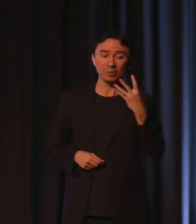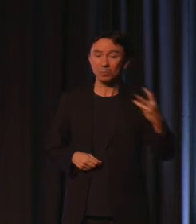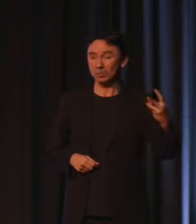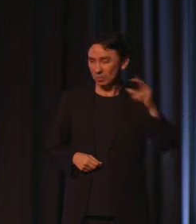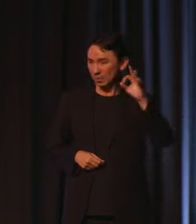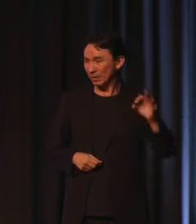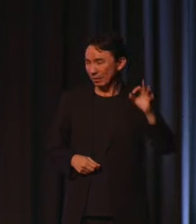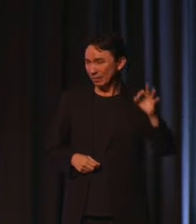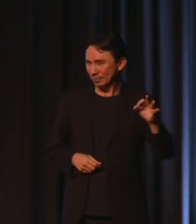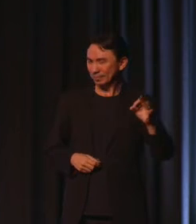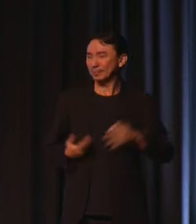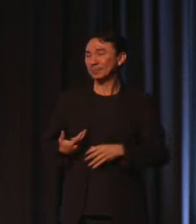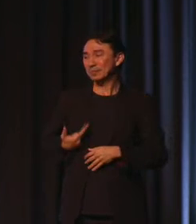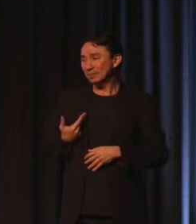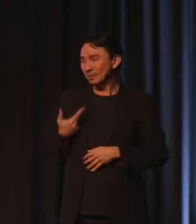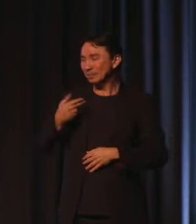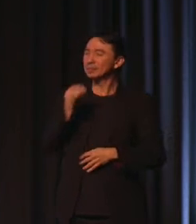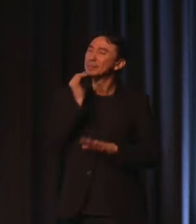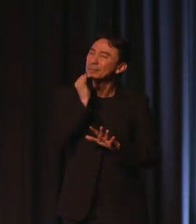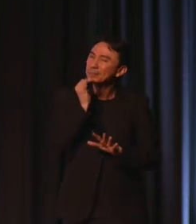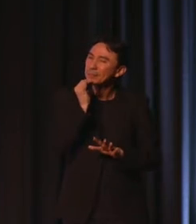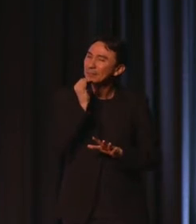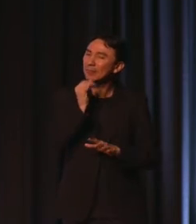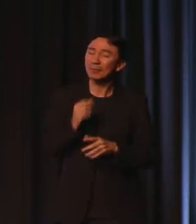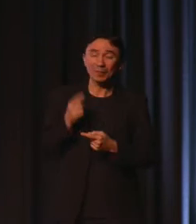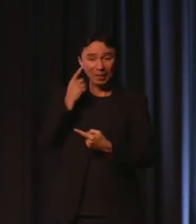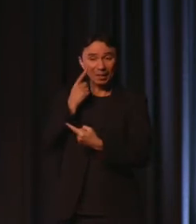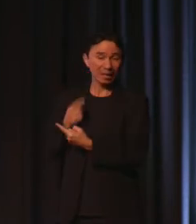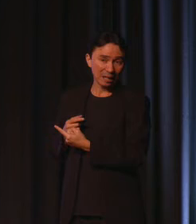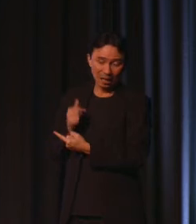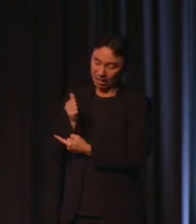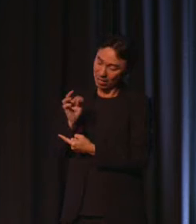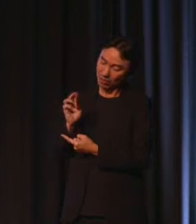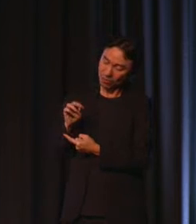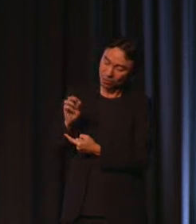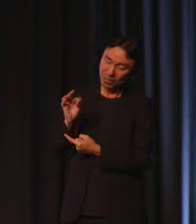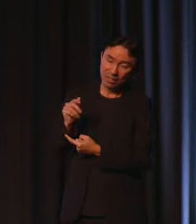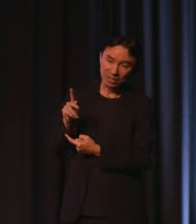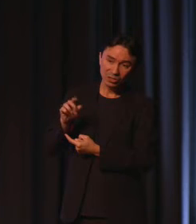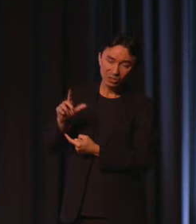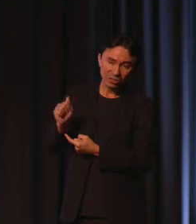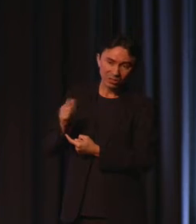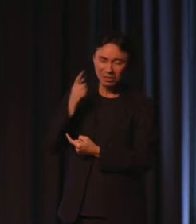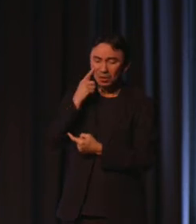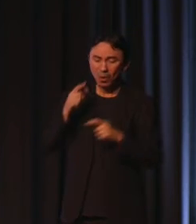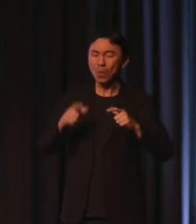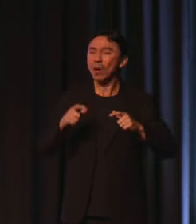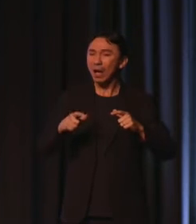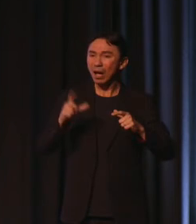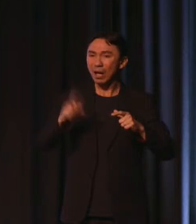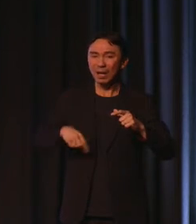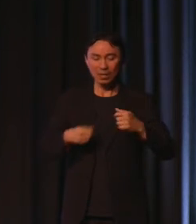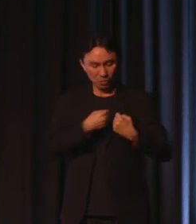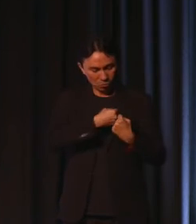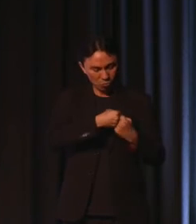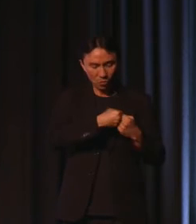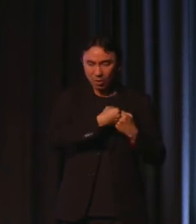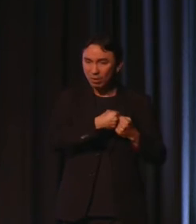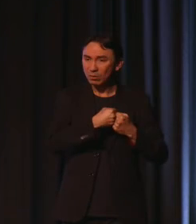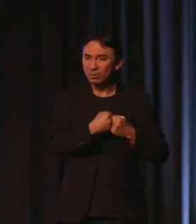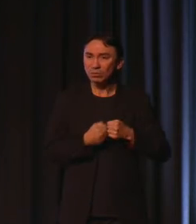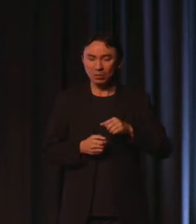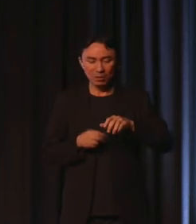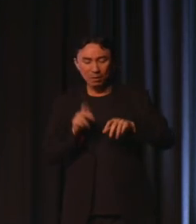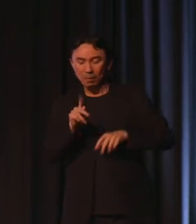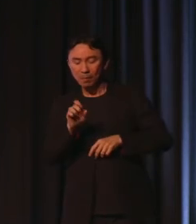um exemplo, como a artroplastia, né? E versus aonde foram feitas cirurgias, joelho, tornozelo e quadril ali, para a gente